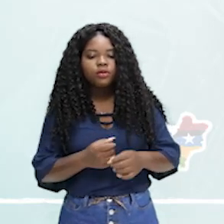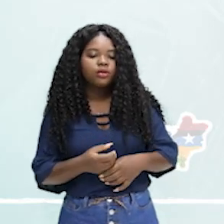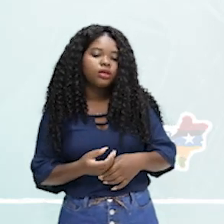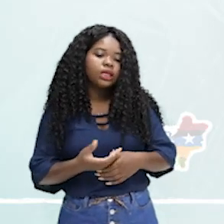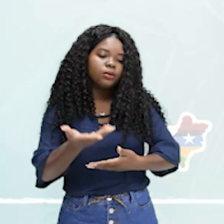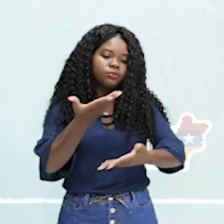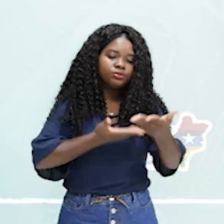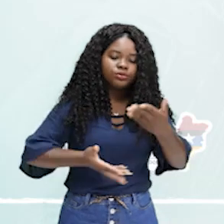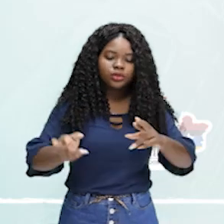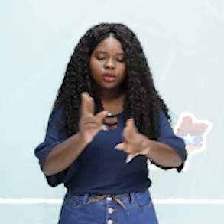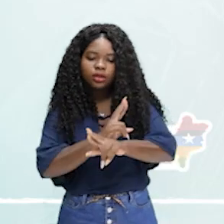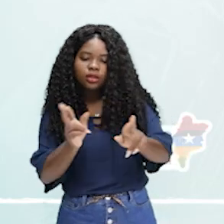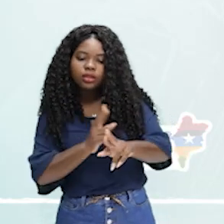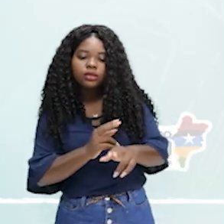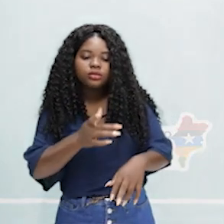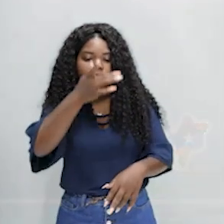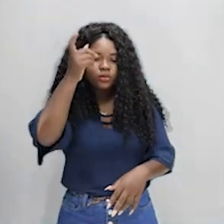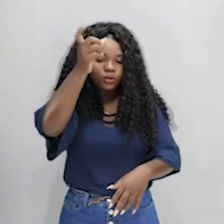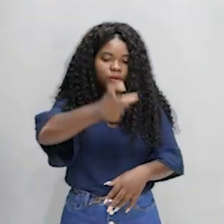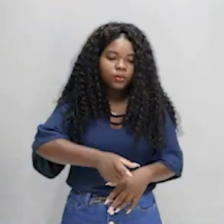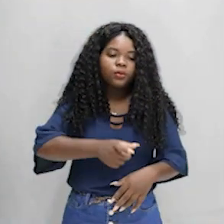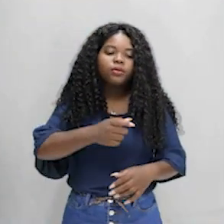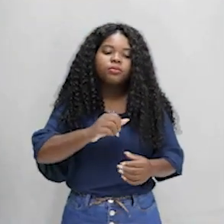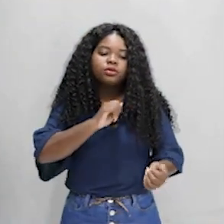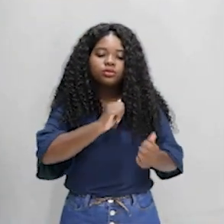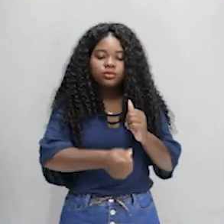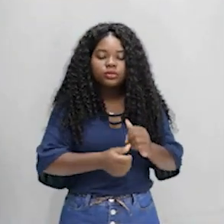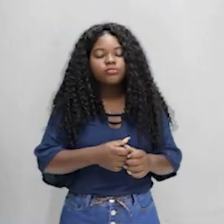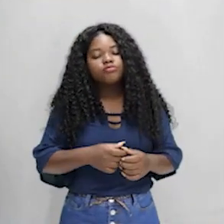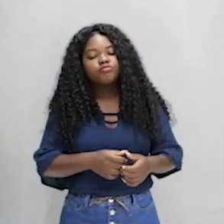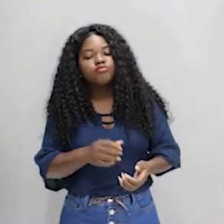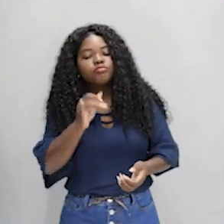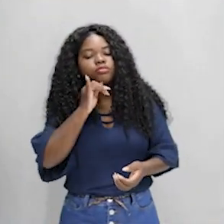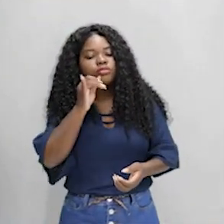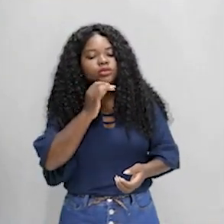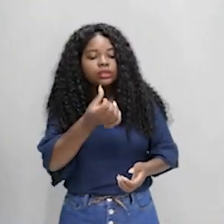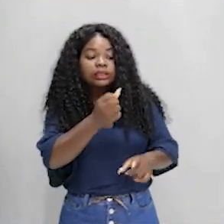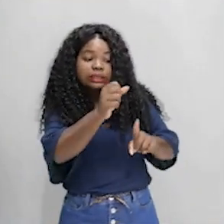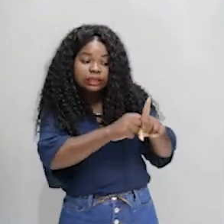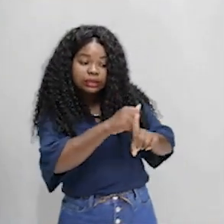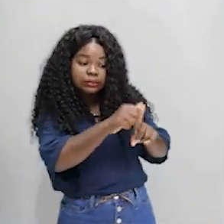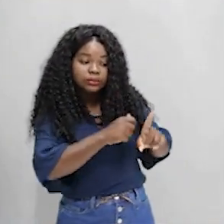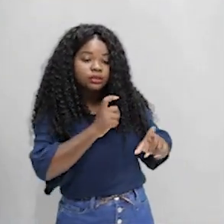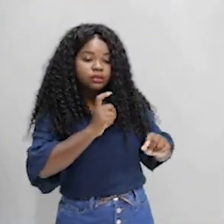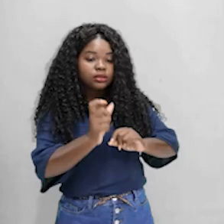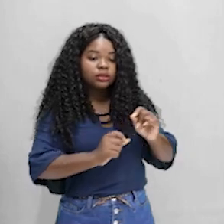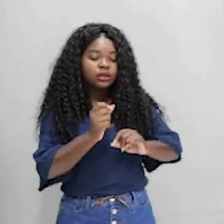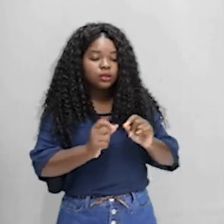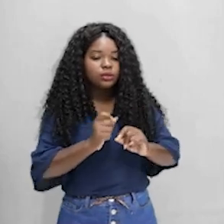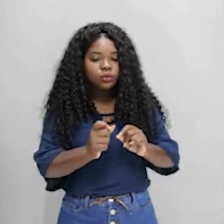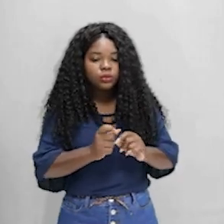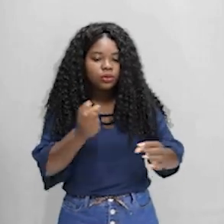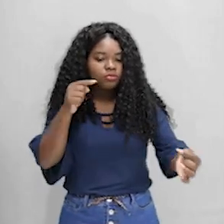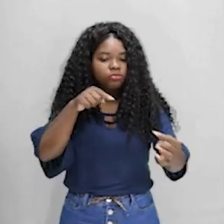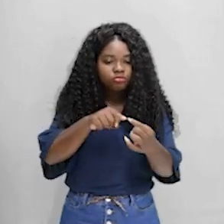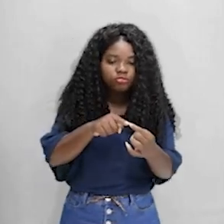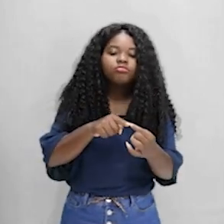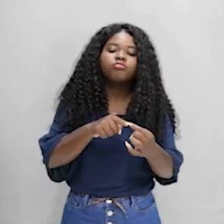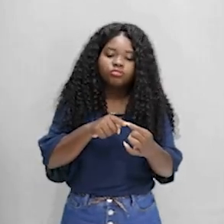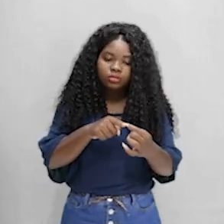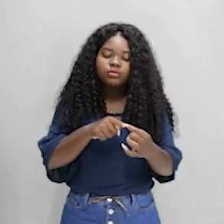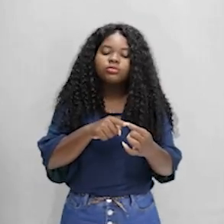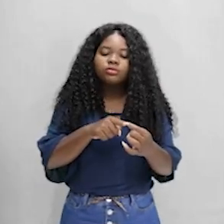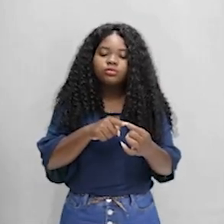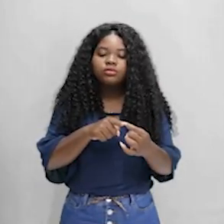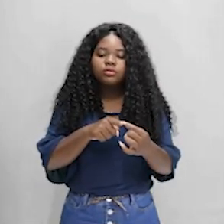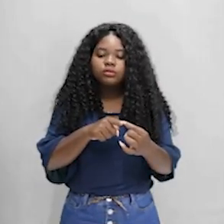dizer, olha, você vai tal competição daqui a 6 meses, a gente vai trabalhar dessa forma aqui. O objetivo é esse, que você alcance esse, você